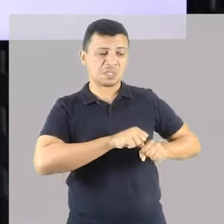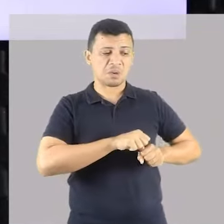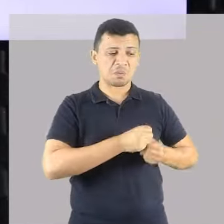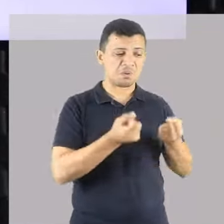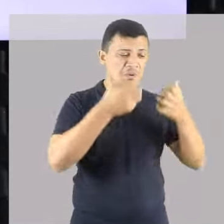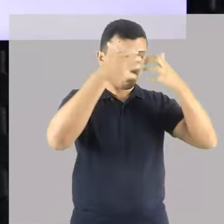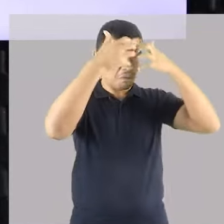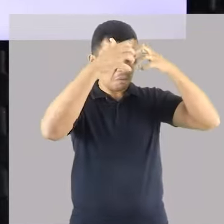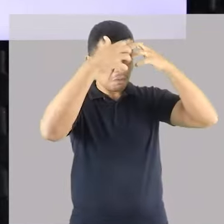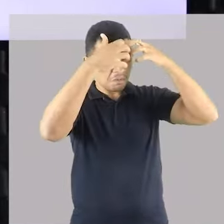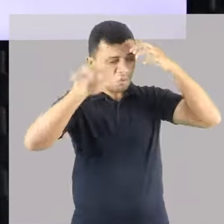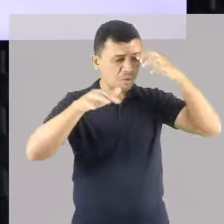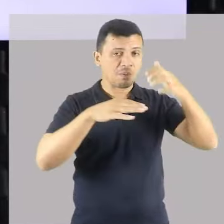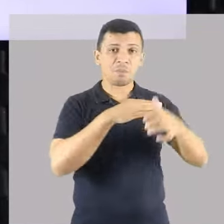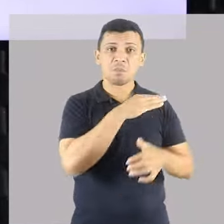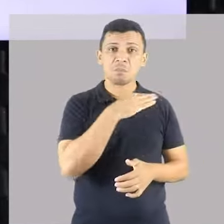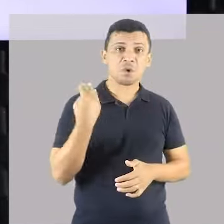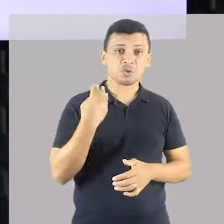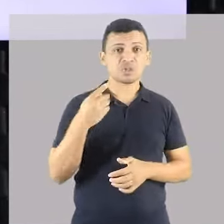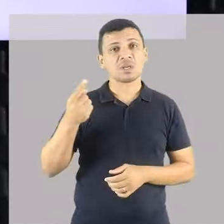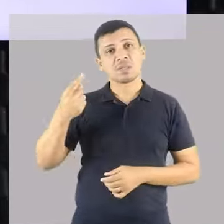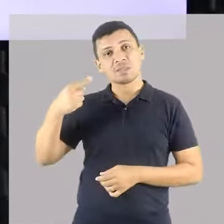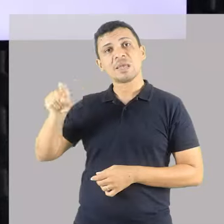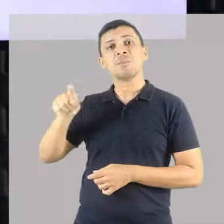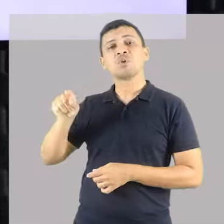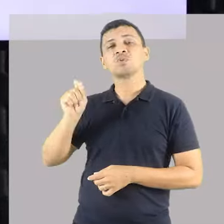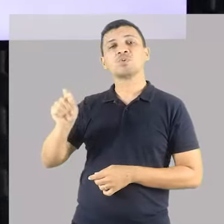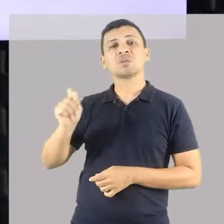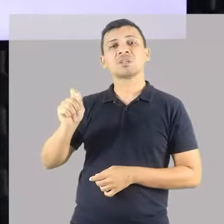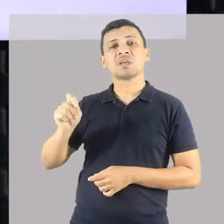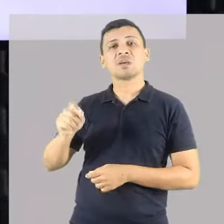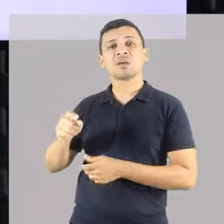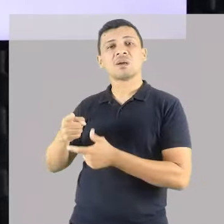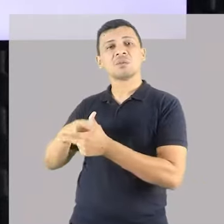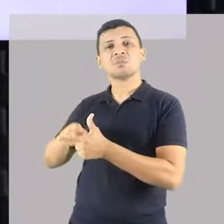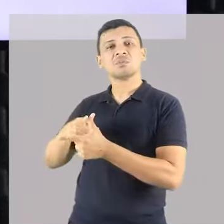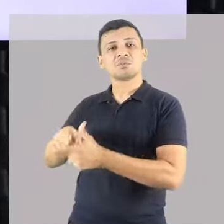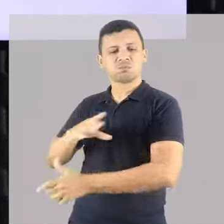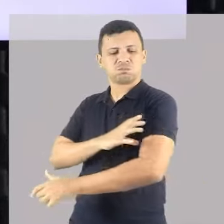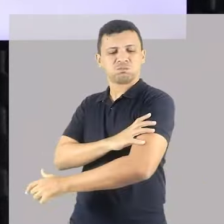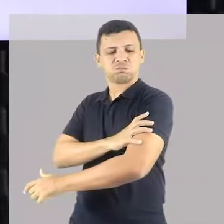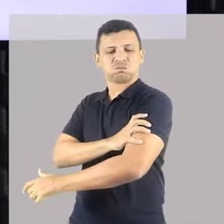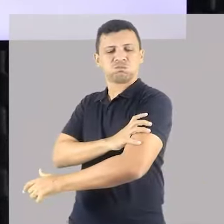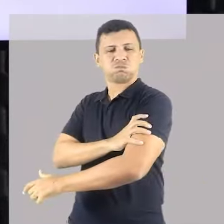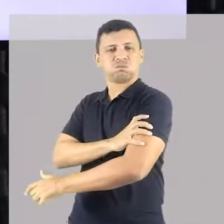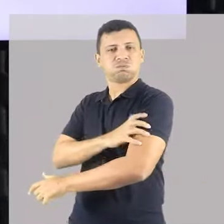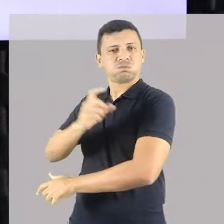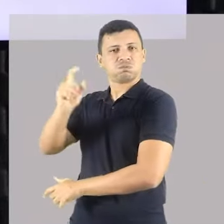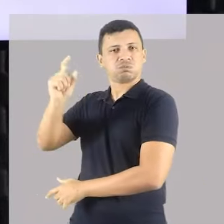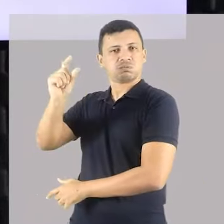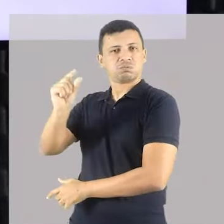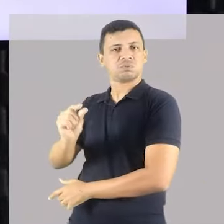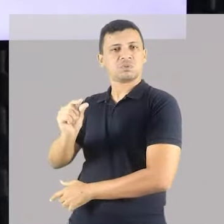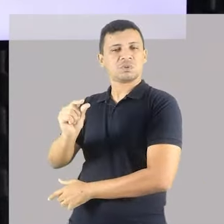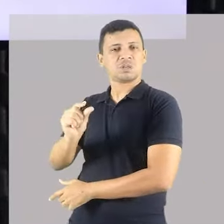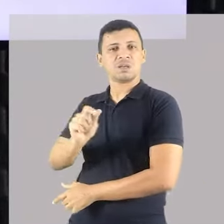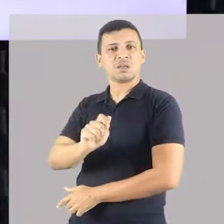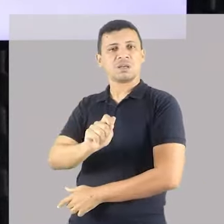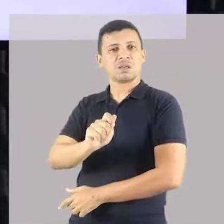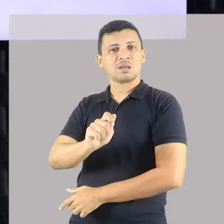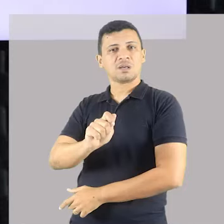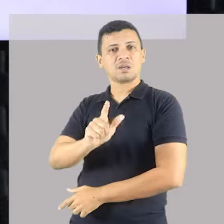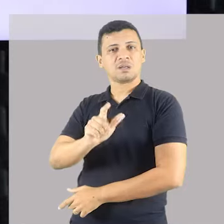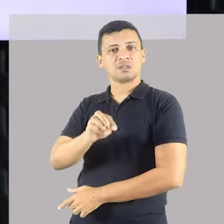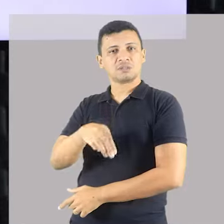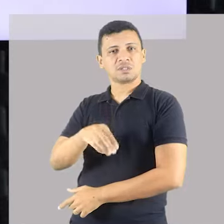derrame de morte súbita e depois ele traz a questão da pressão arterial esse Além disso ele acresce ele